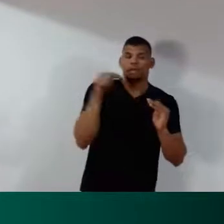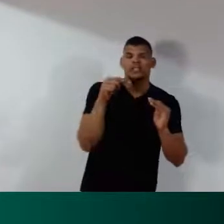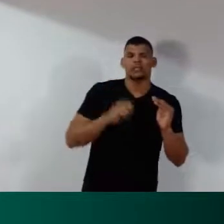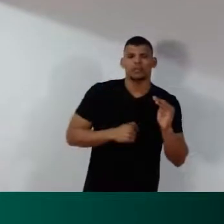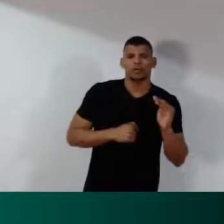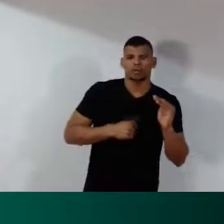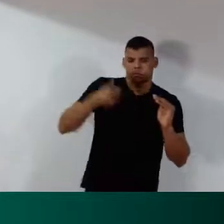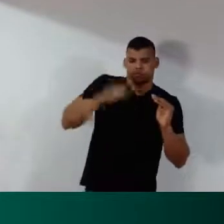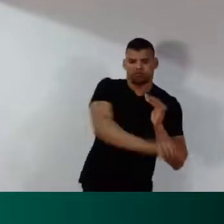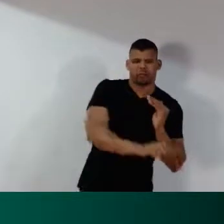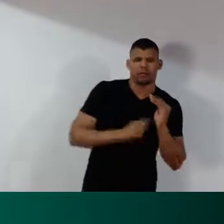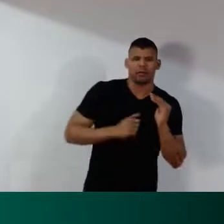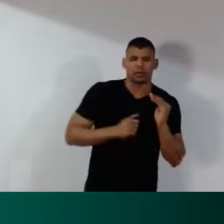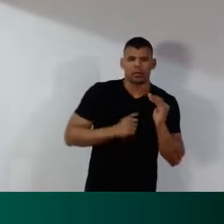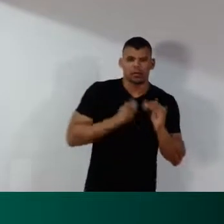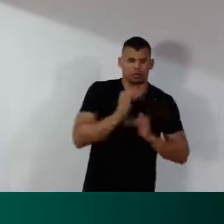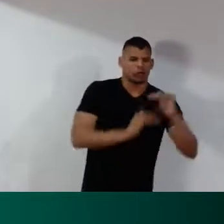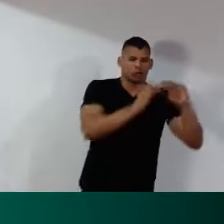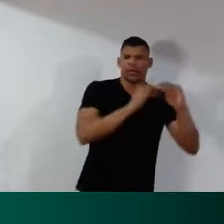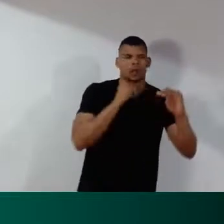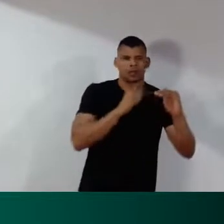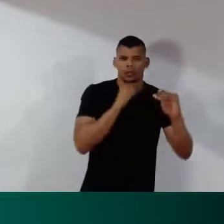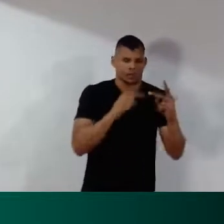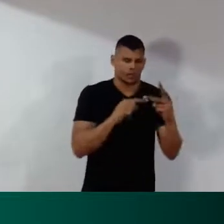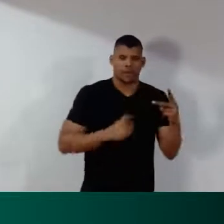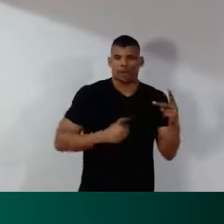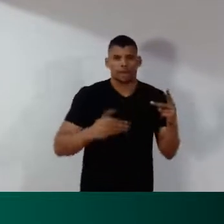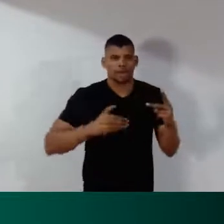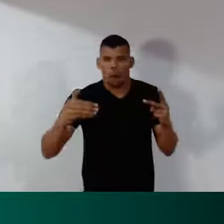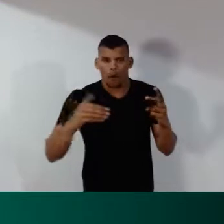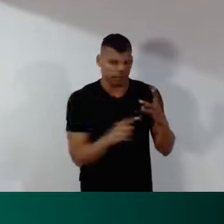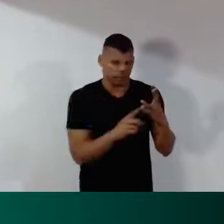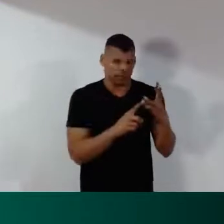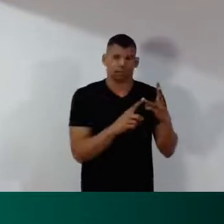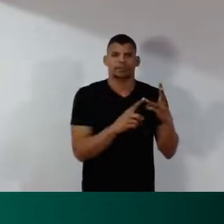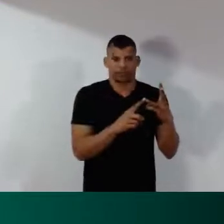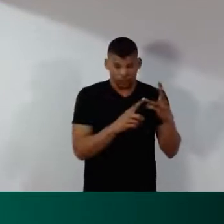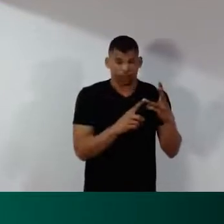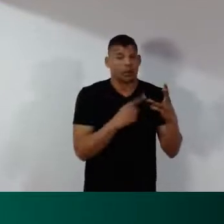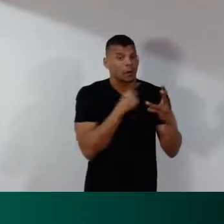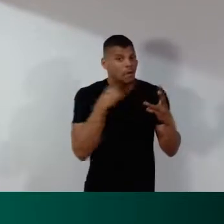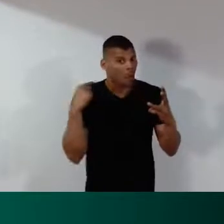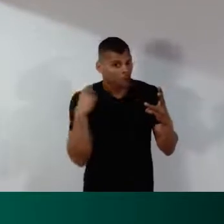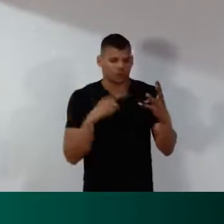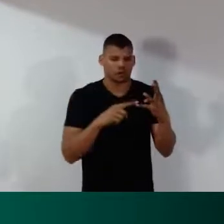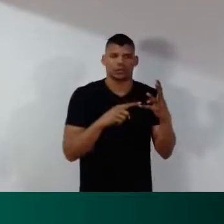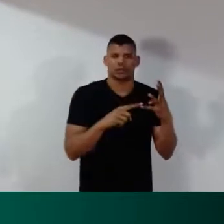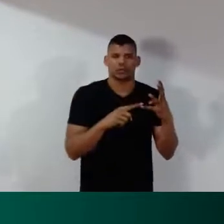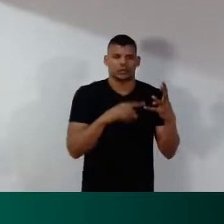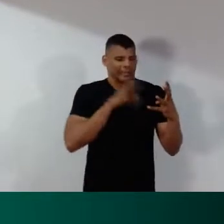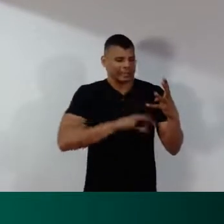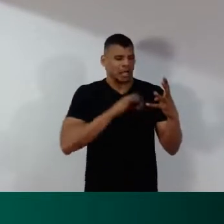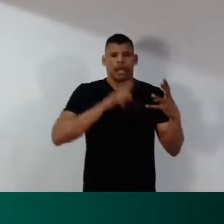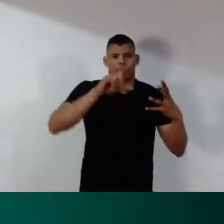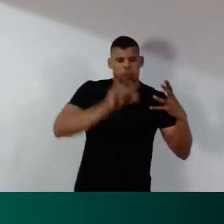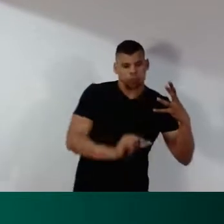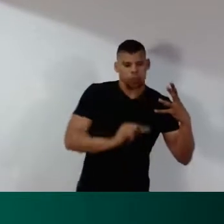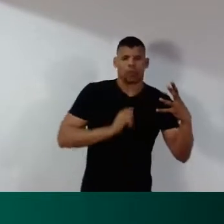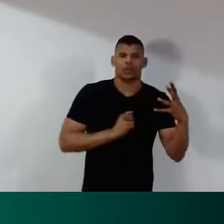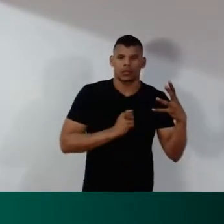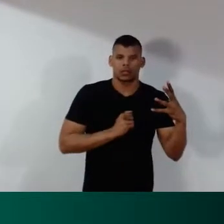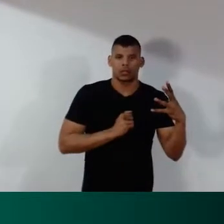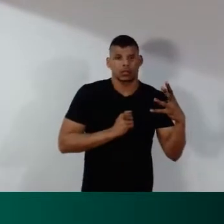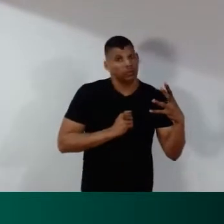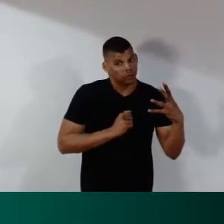você para o carro no sinal e alguém que estende a mão e pede e pede um dinheiro